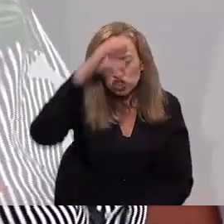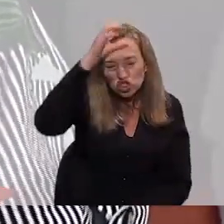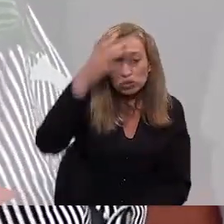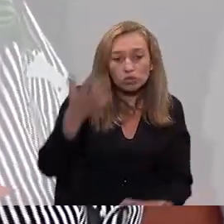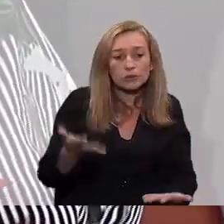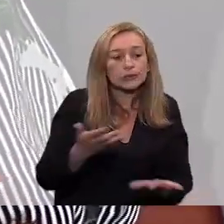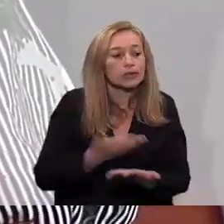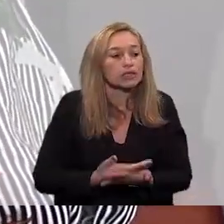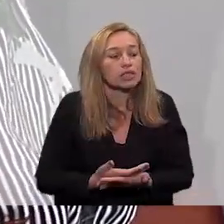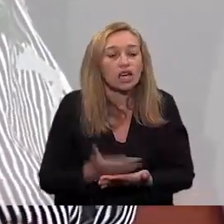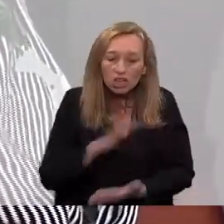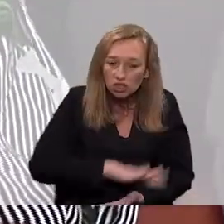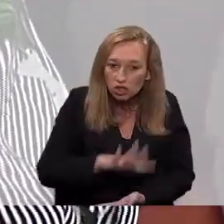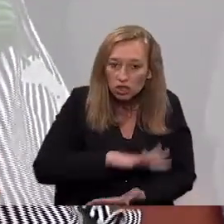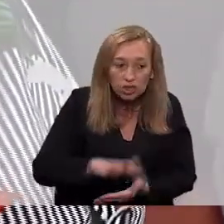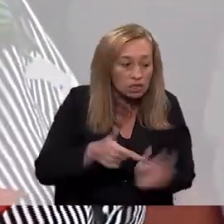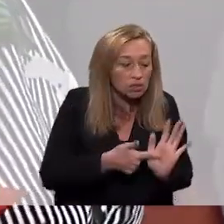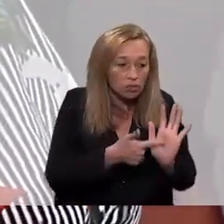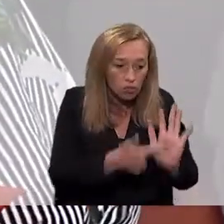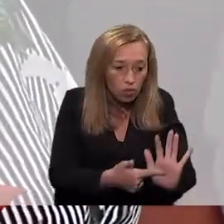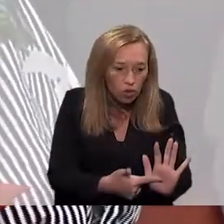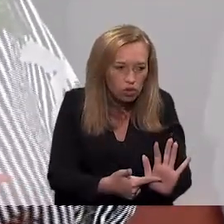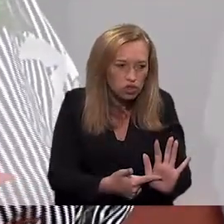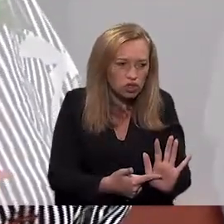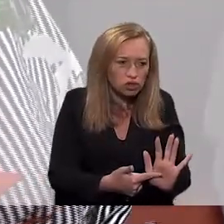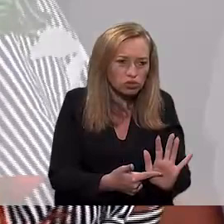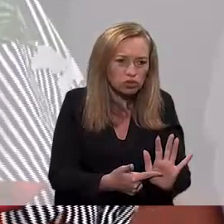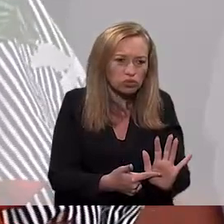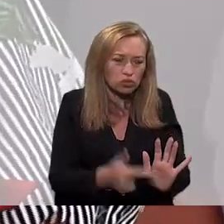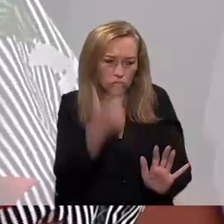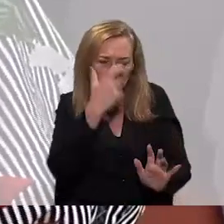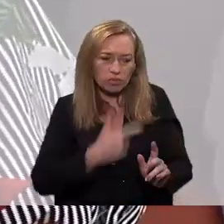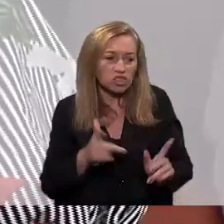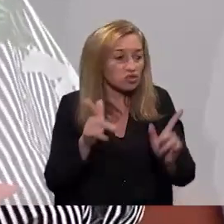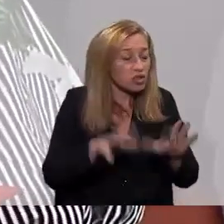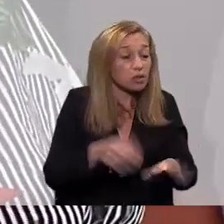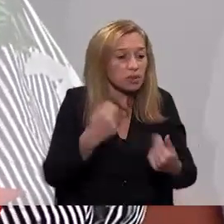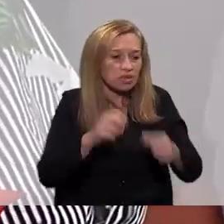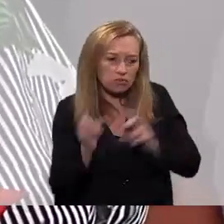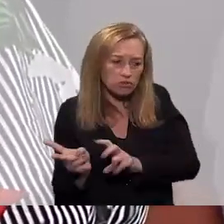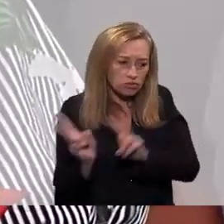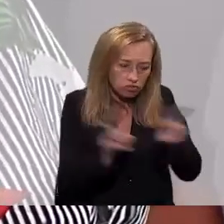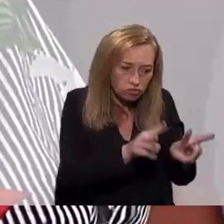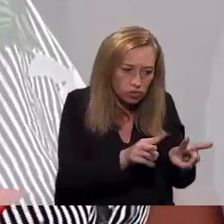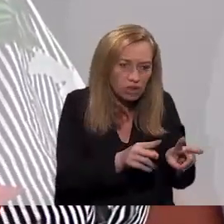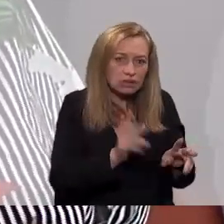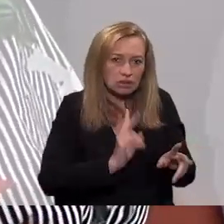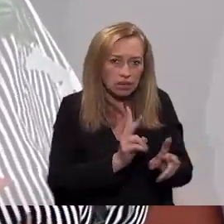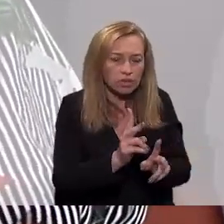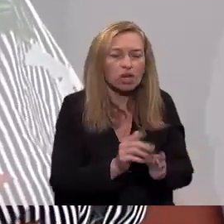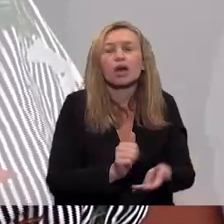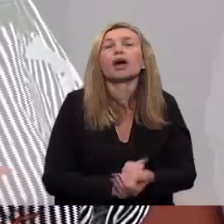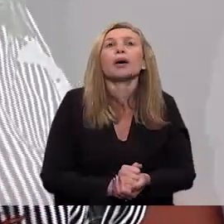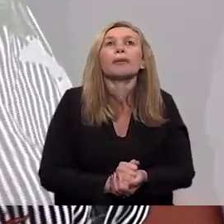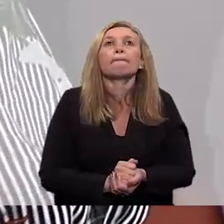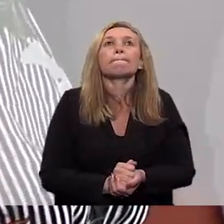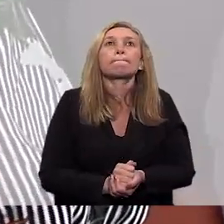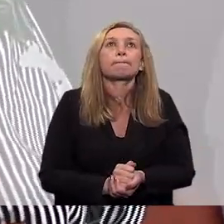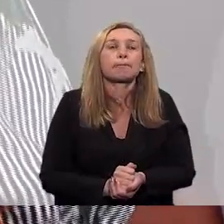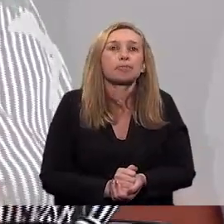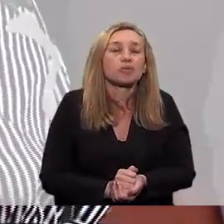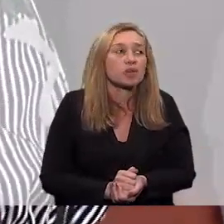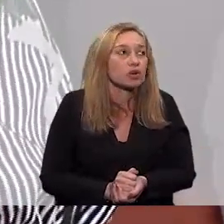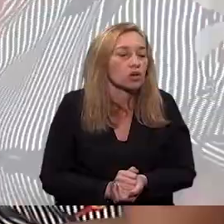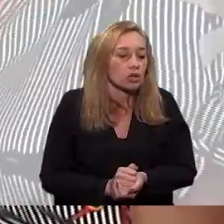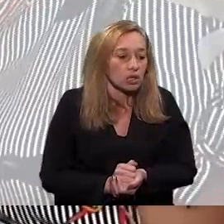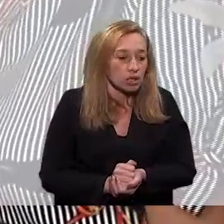mãe, quanto tio. As crianças demonstram uma insatisfação, então a gente tem que ficar sempre atento, né?